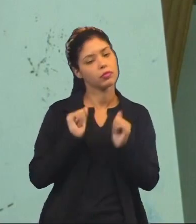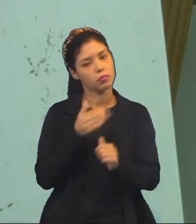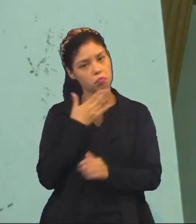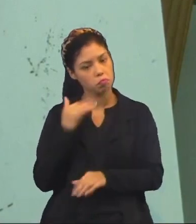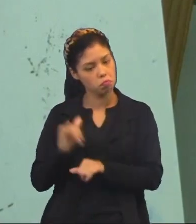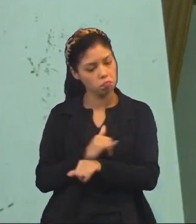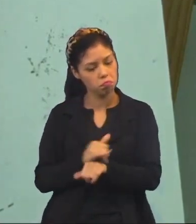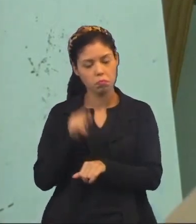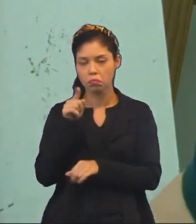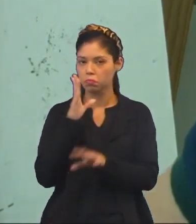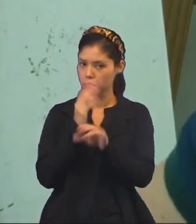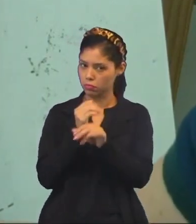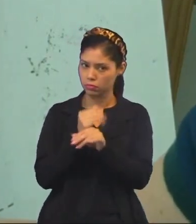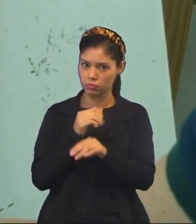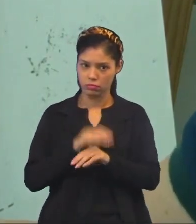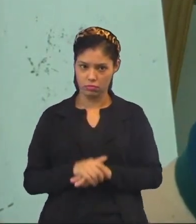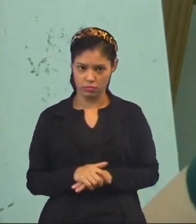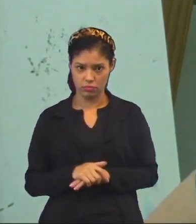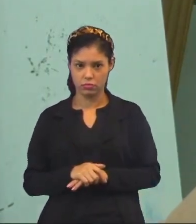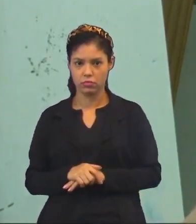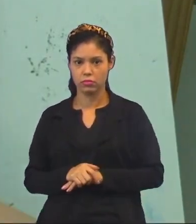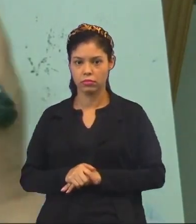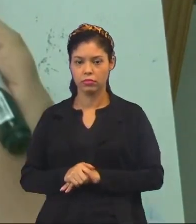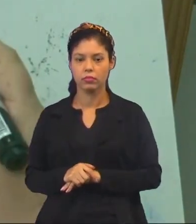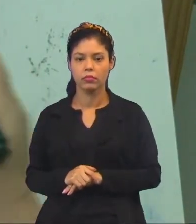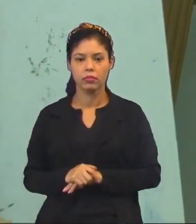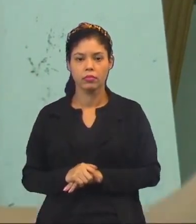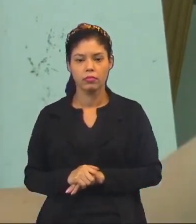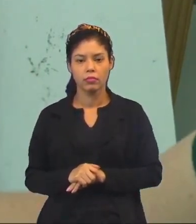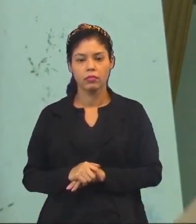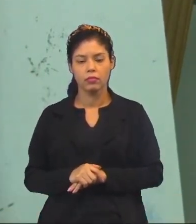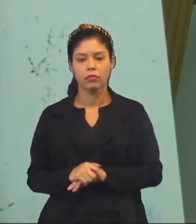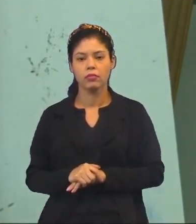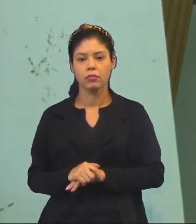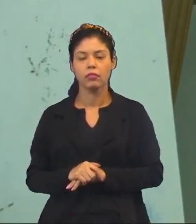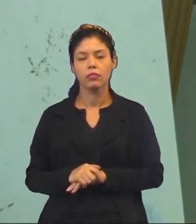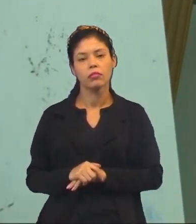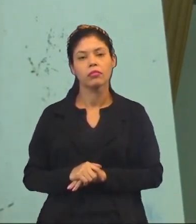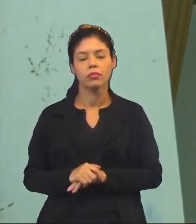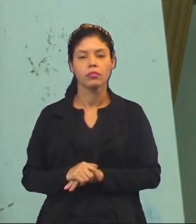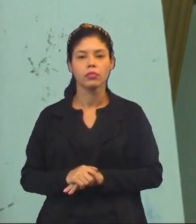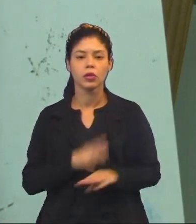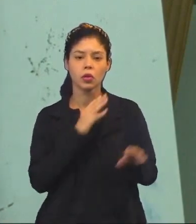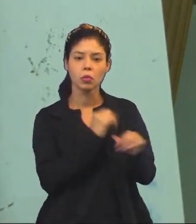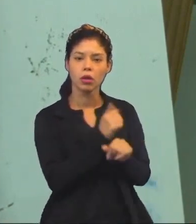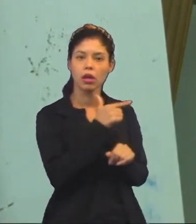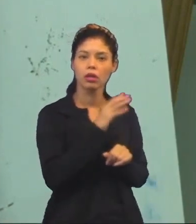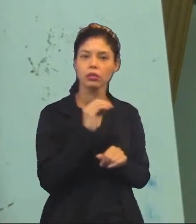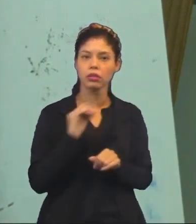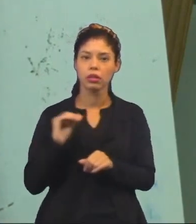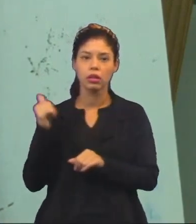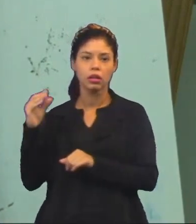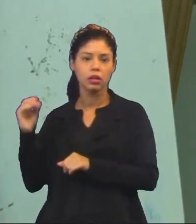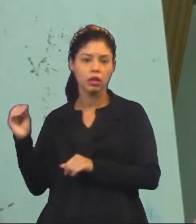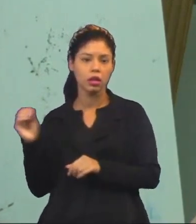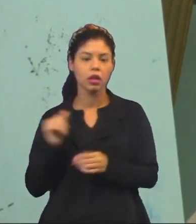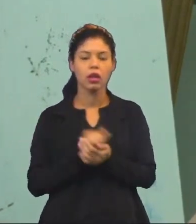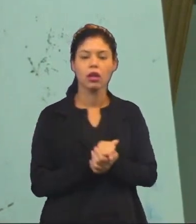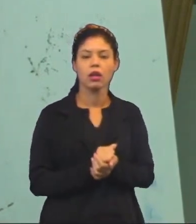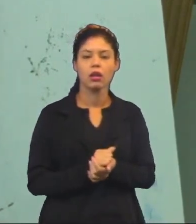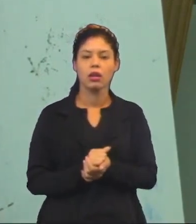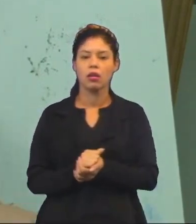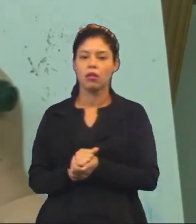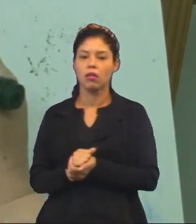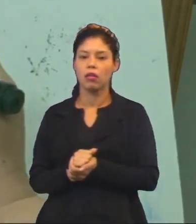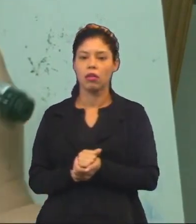melhor estratégia para você somar. Você pode somar 2 de 100 e depois 2 de 70, que pode ficar mais fácil para você. Por